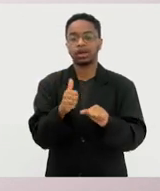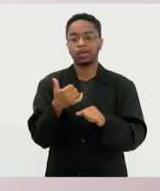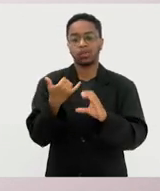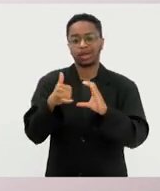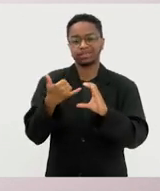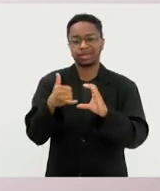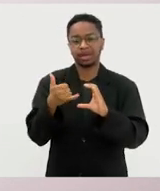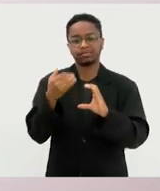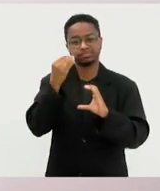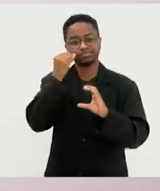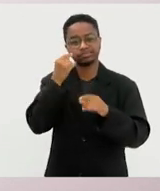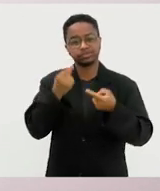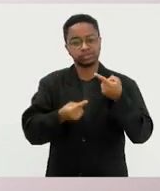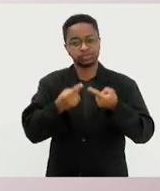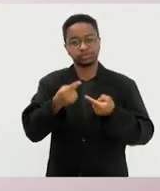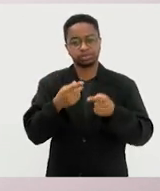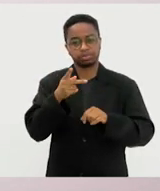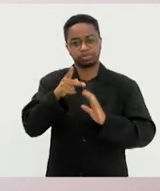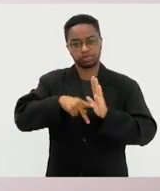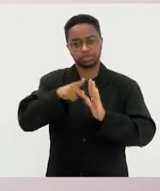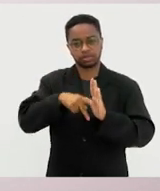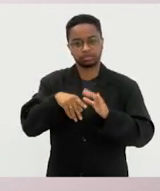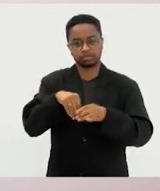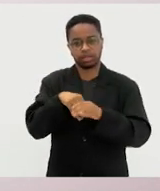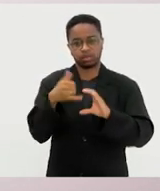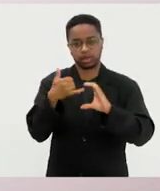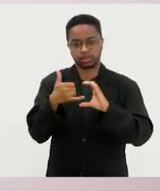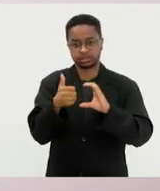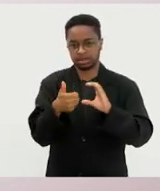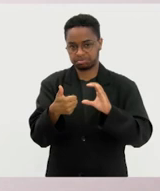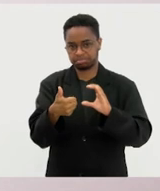gente discutir os projetos aí no Zap. Mas até as audiências